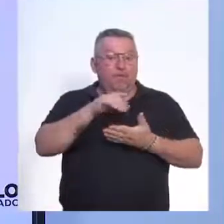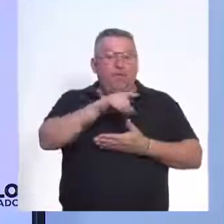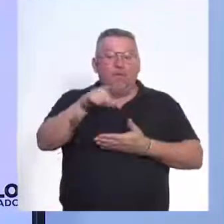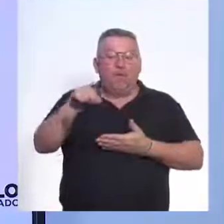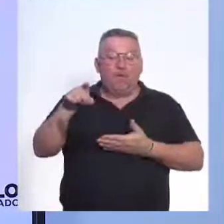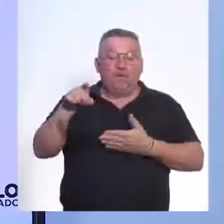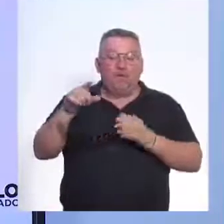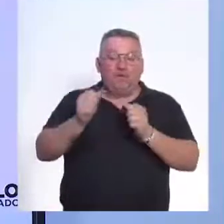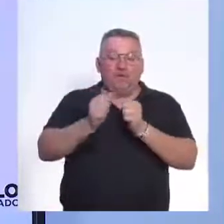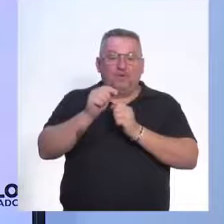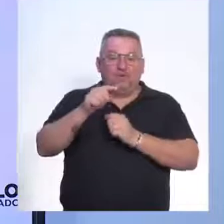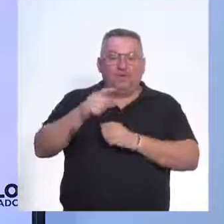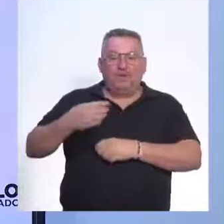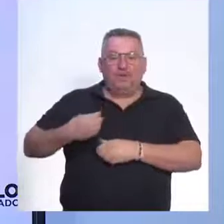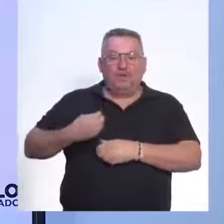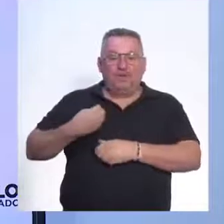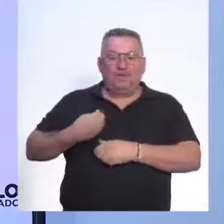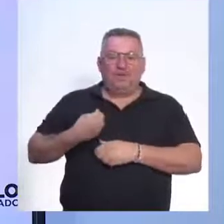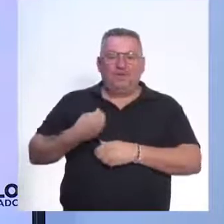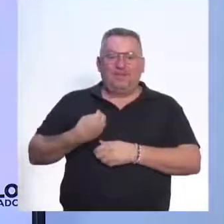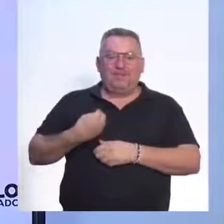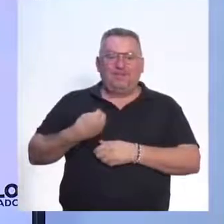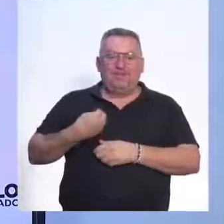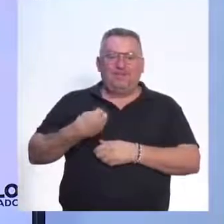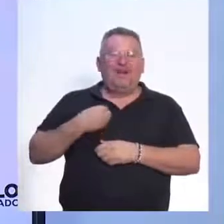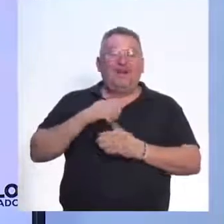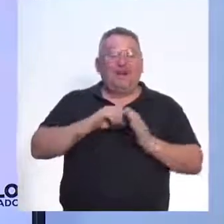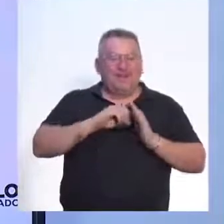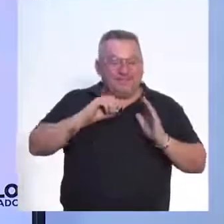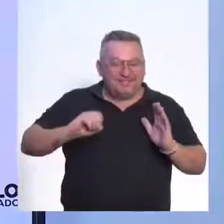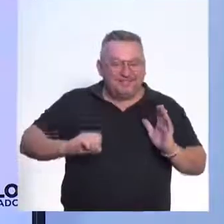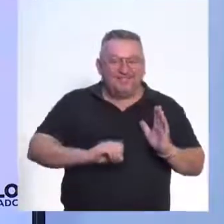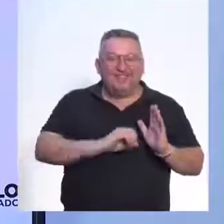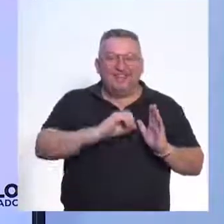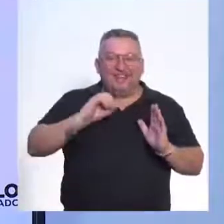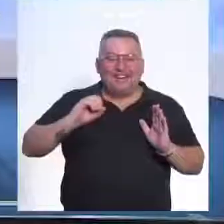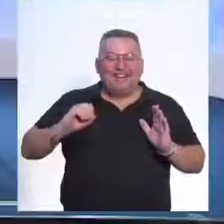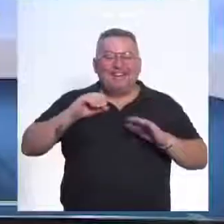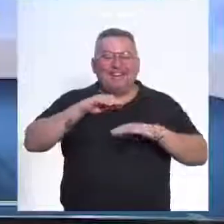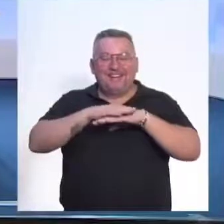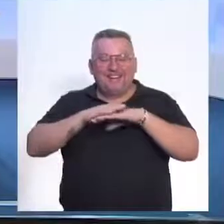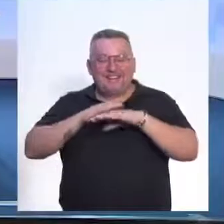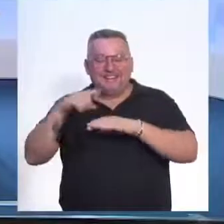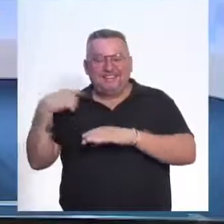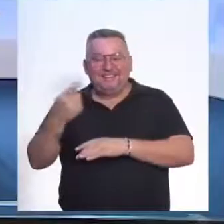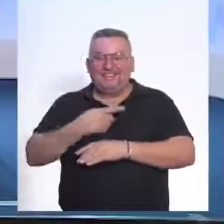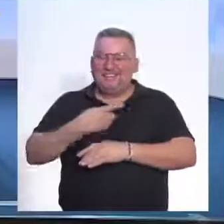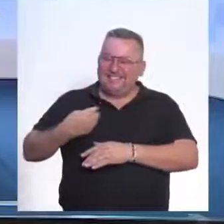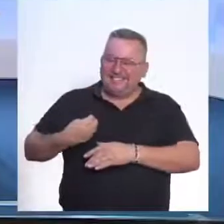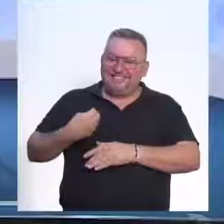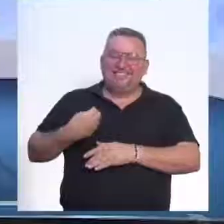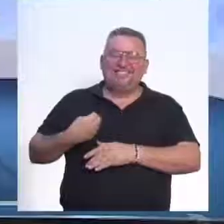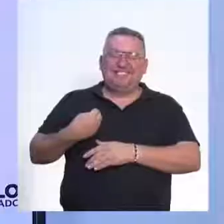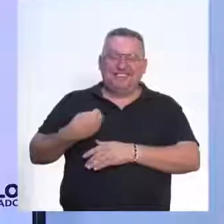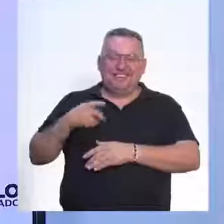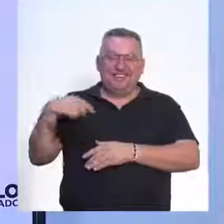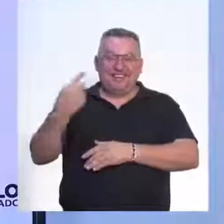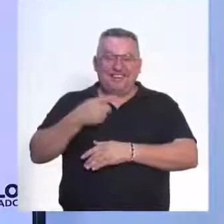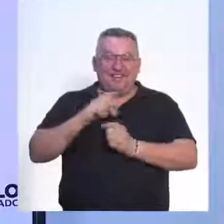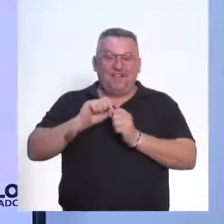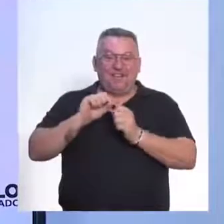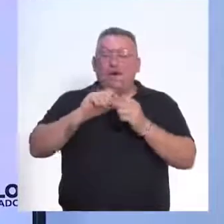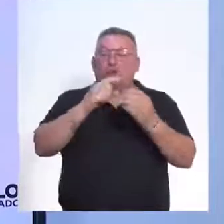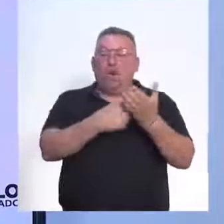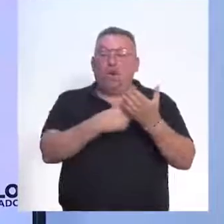aparece conosco aqui ao vivo. No Centro de Mídias, conversando com a gente aqui ao vivo. Exatamente. E aí nós vamos fazer um